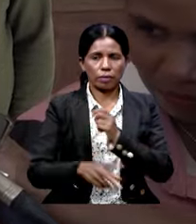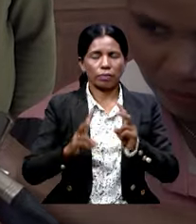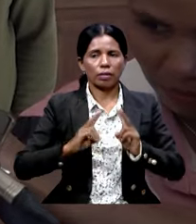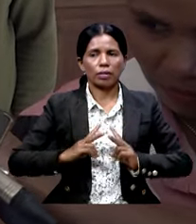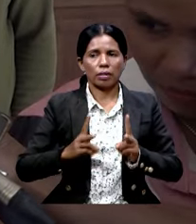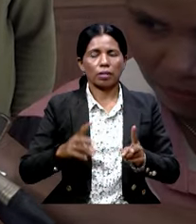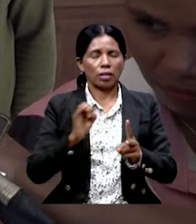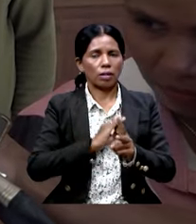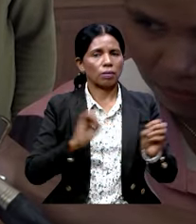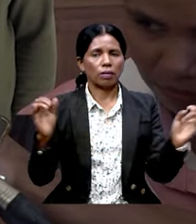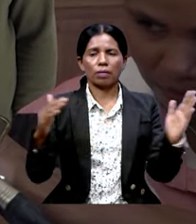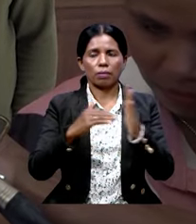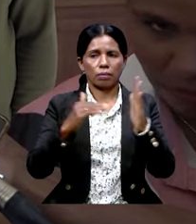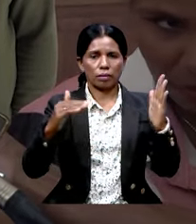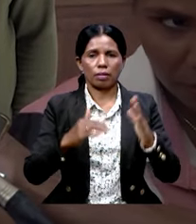kontra